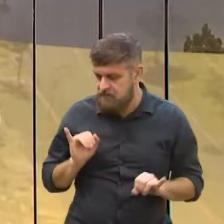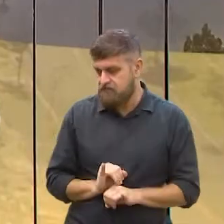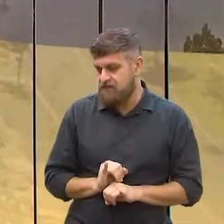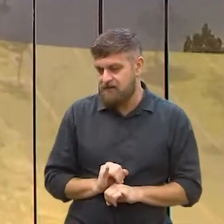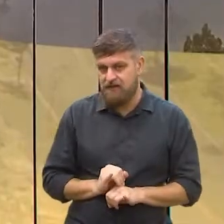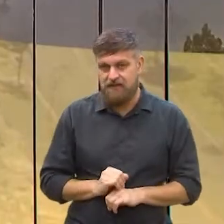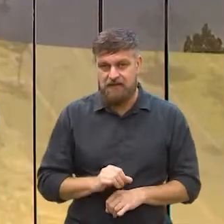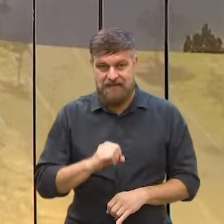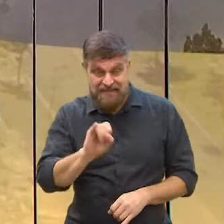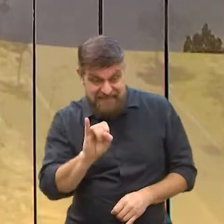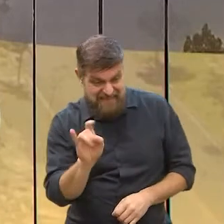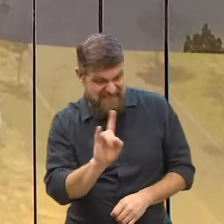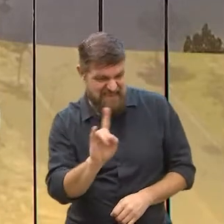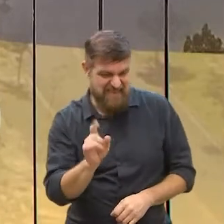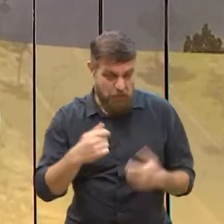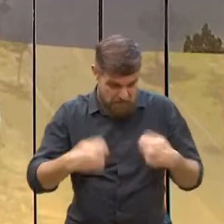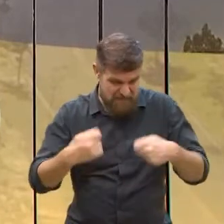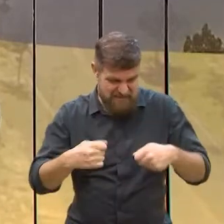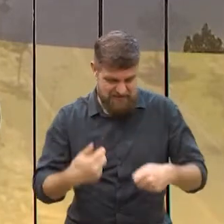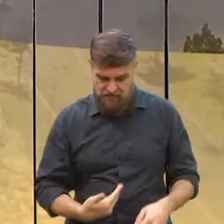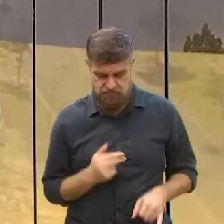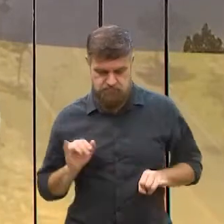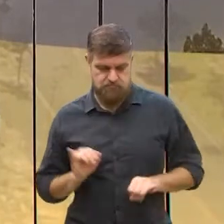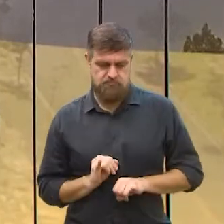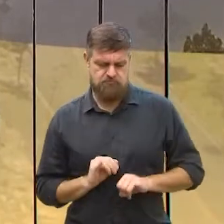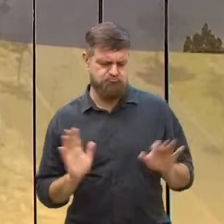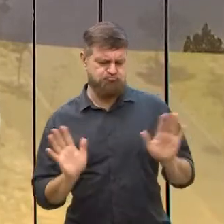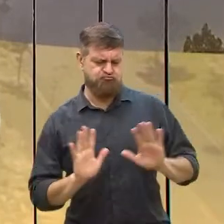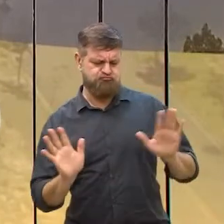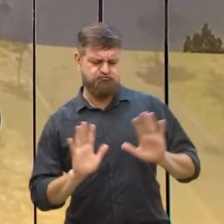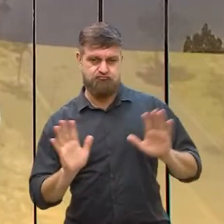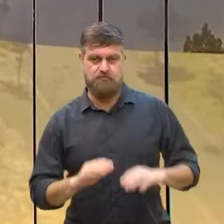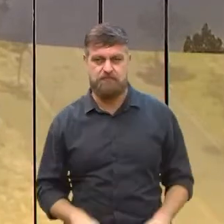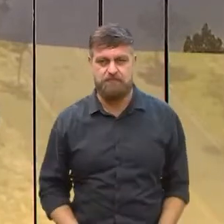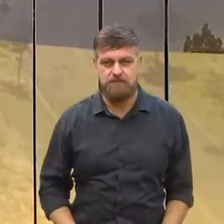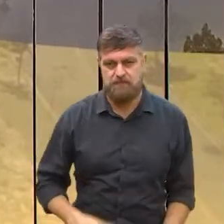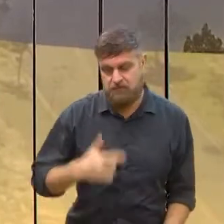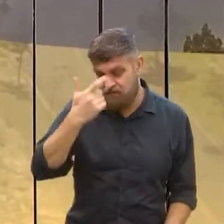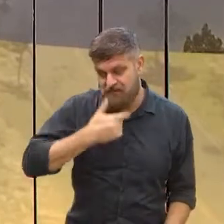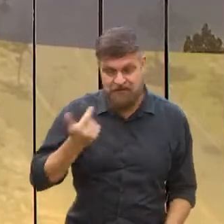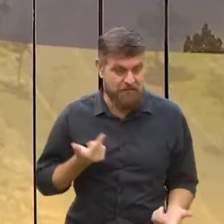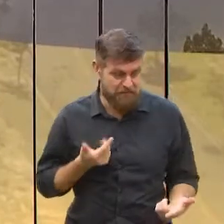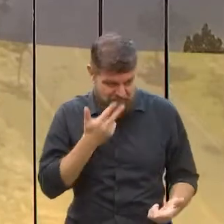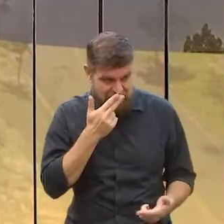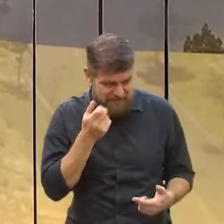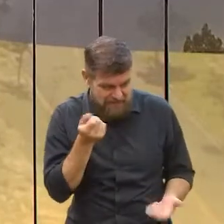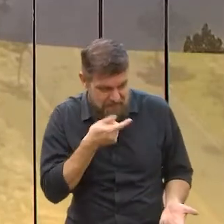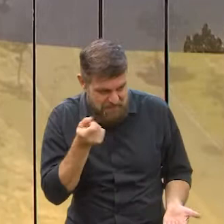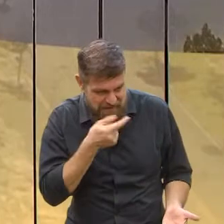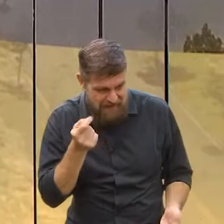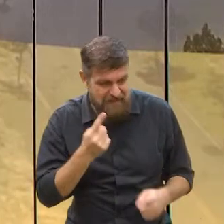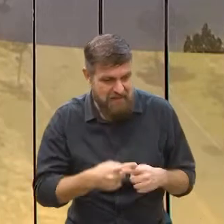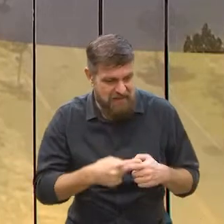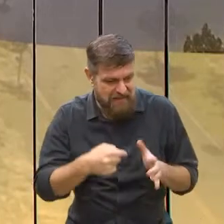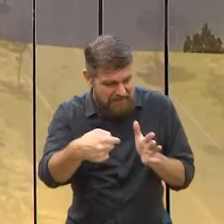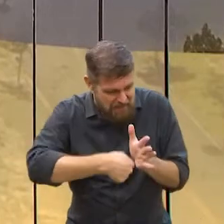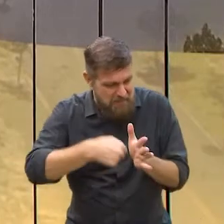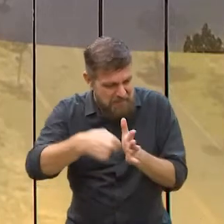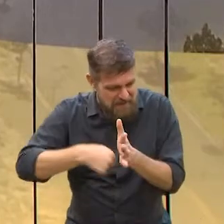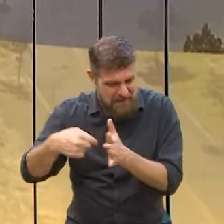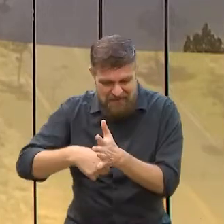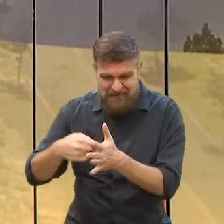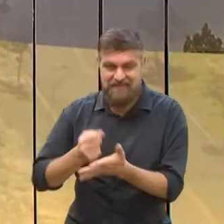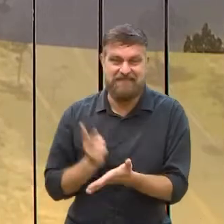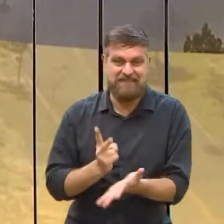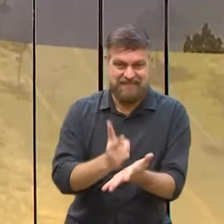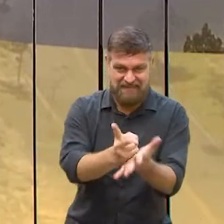fosse necessária, ou se fosse apenas uma questão de... Eu dou risada assim porque é uma pergunta recorrente